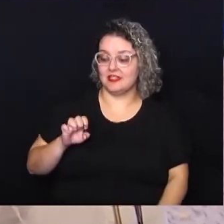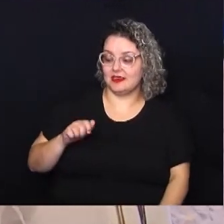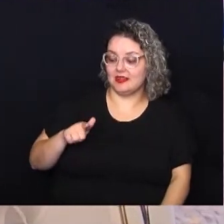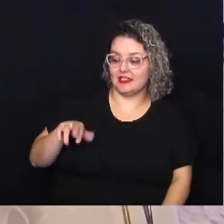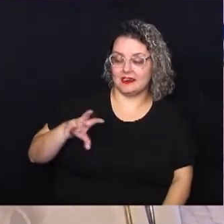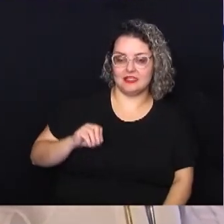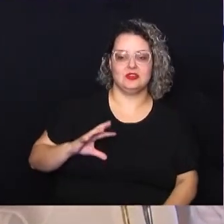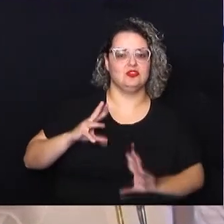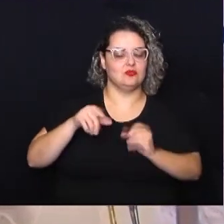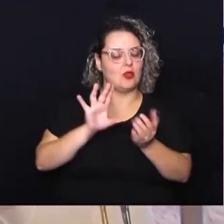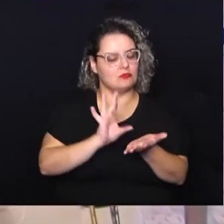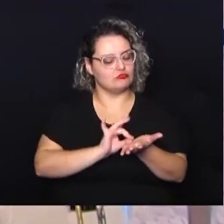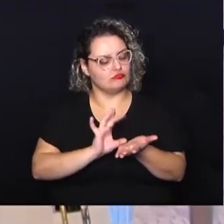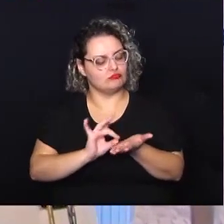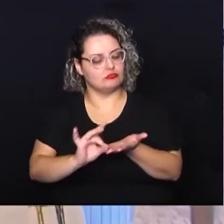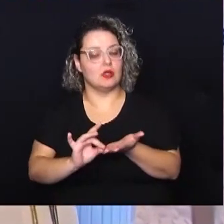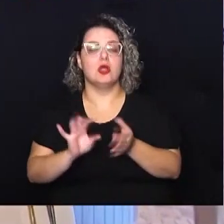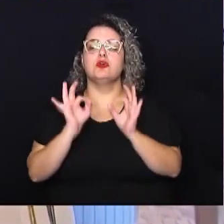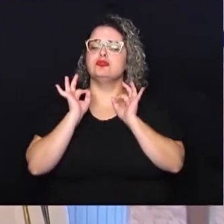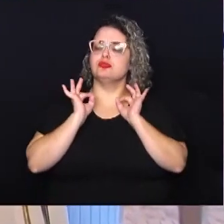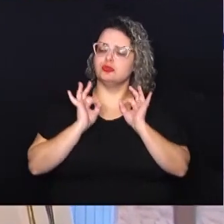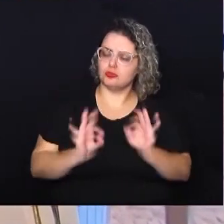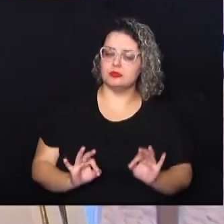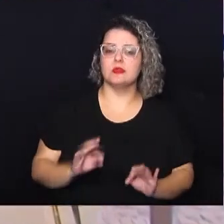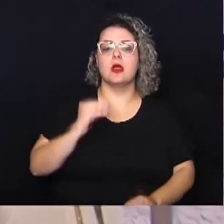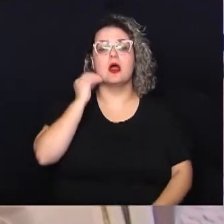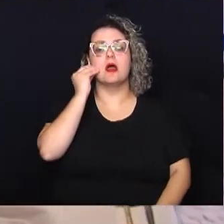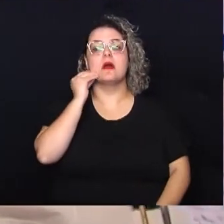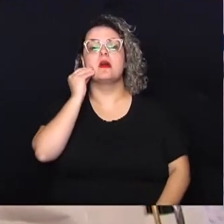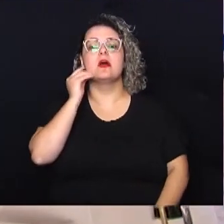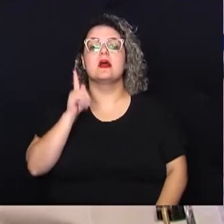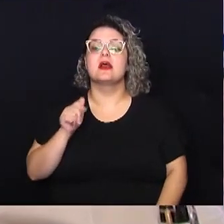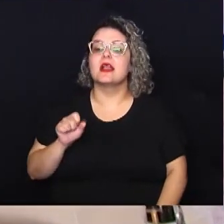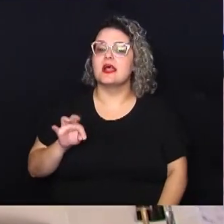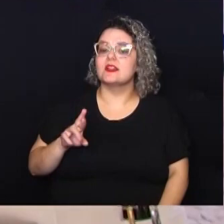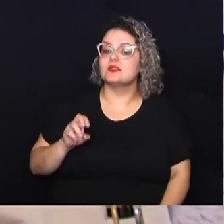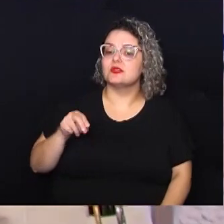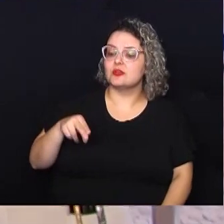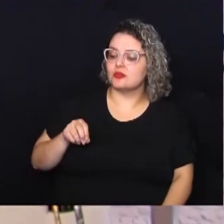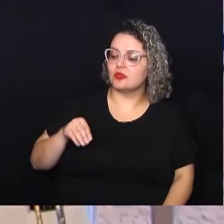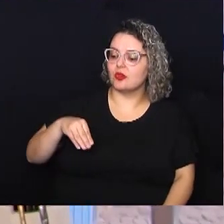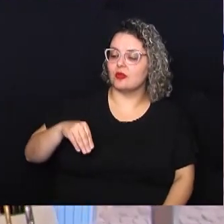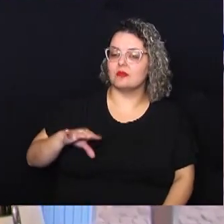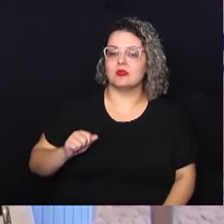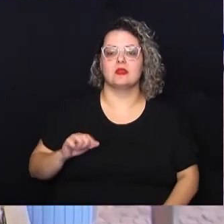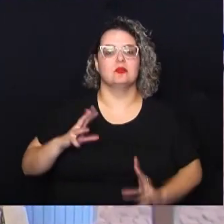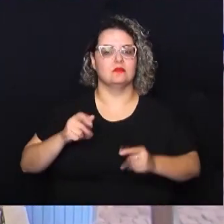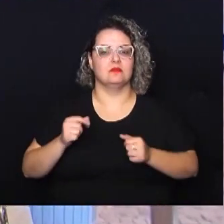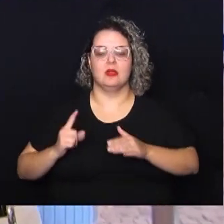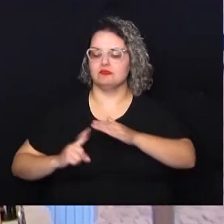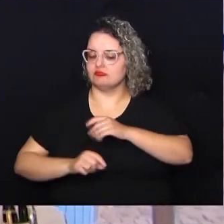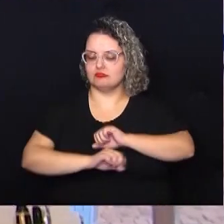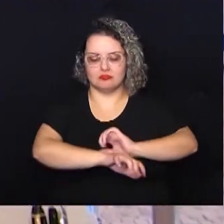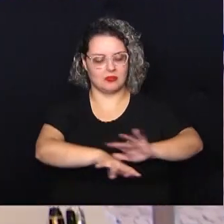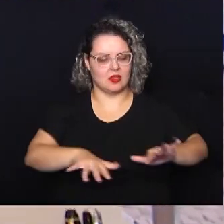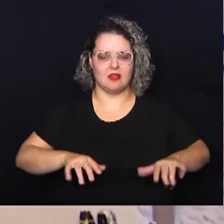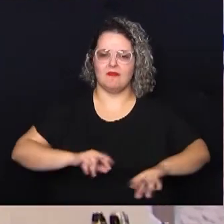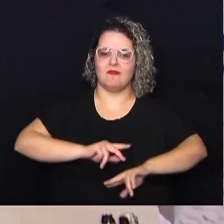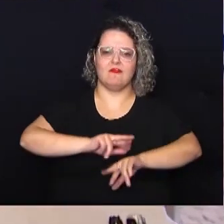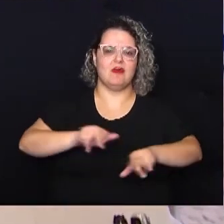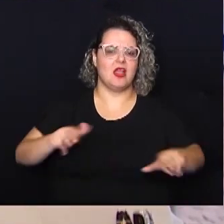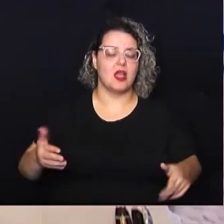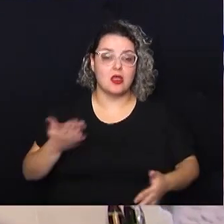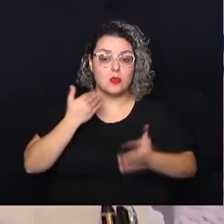menu, justamente para fazer essa experiência gastronômica com todo o centro de distribuição. Temos muita fartura de alimentos na